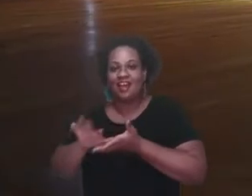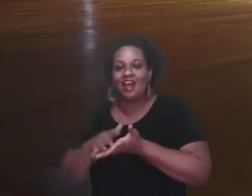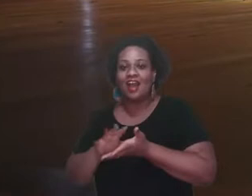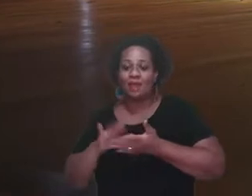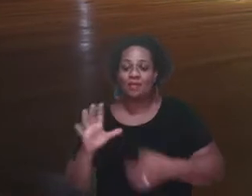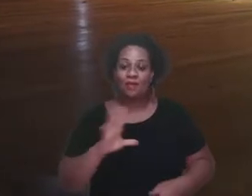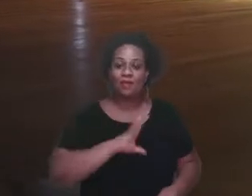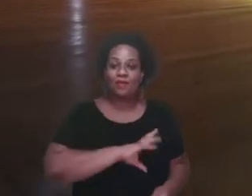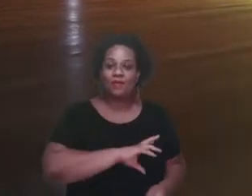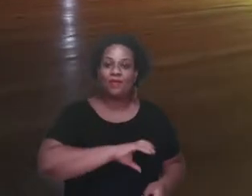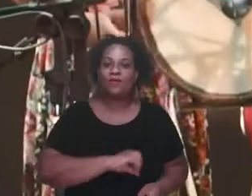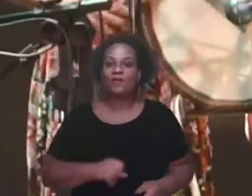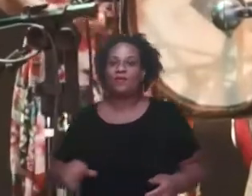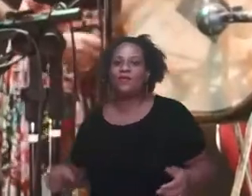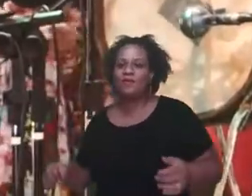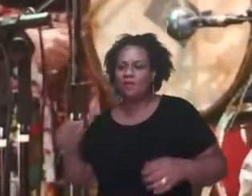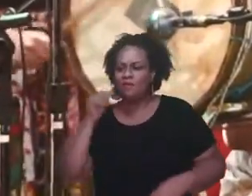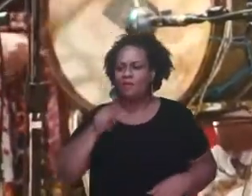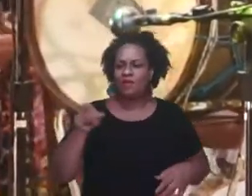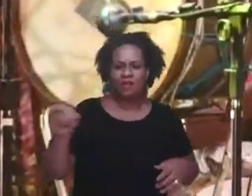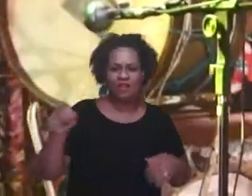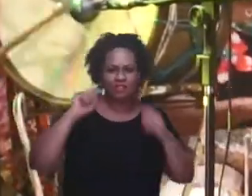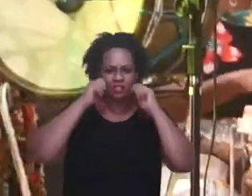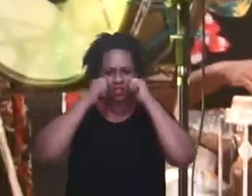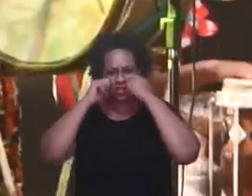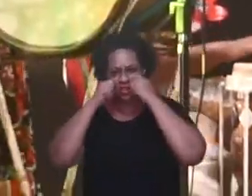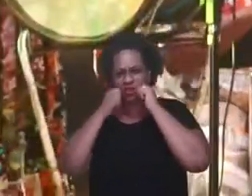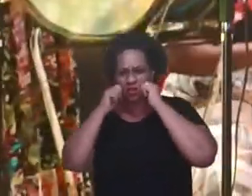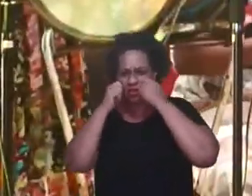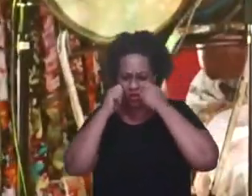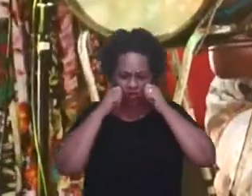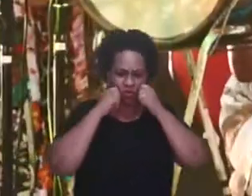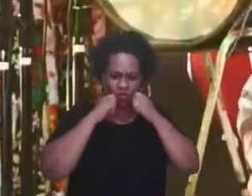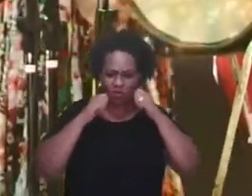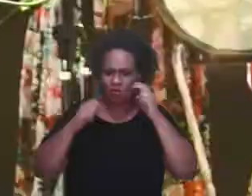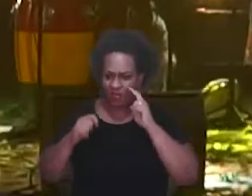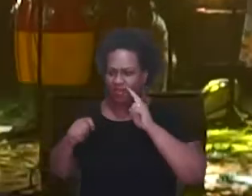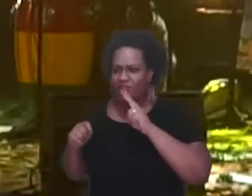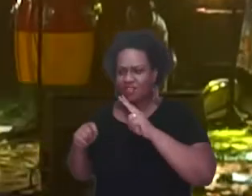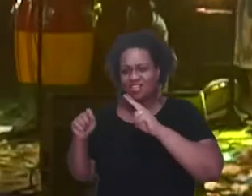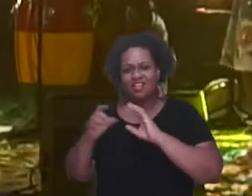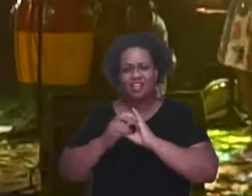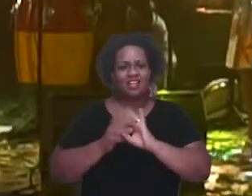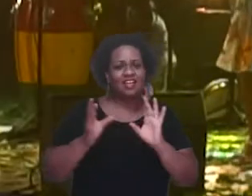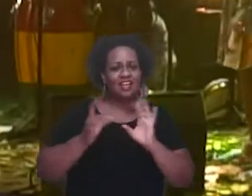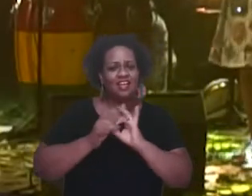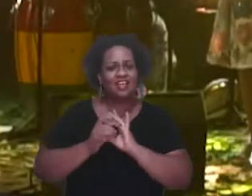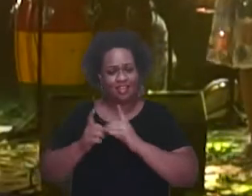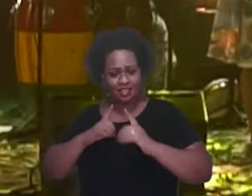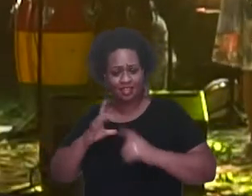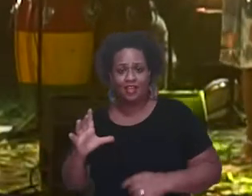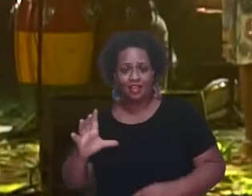tomar teu amor era chorou lera chorou eu dirigir era